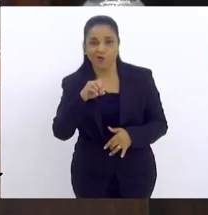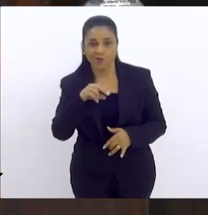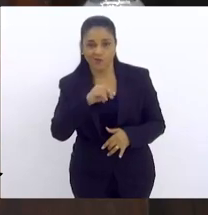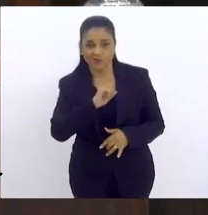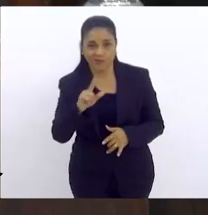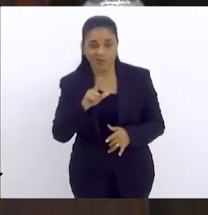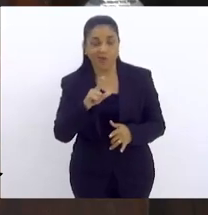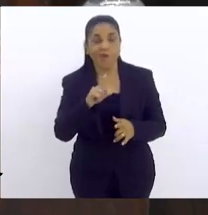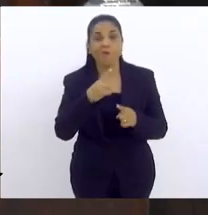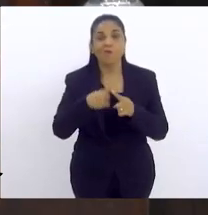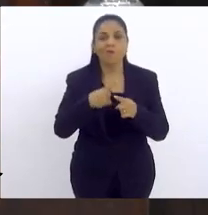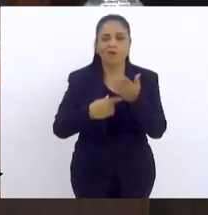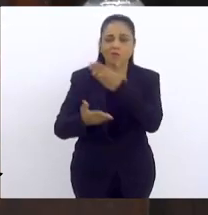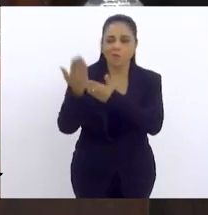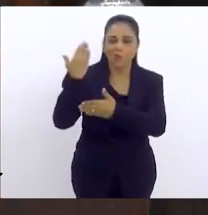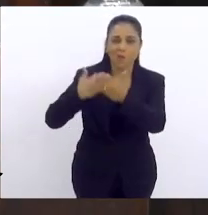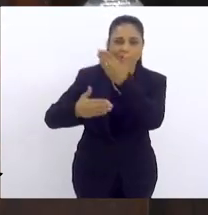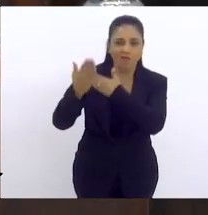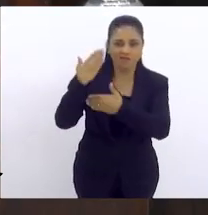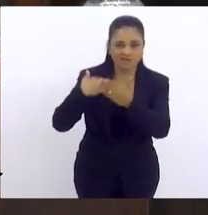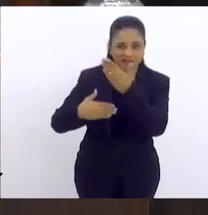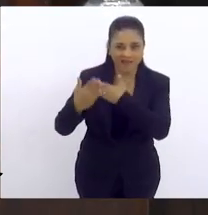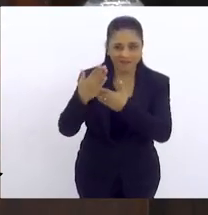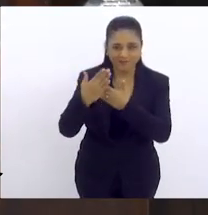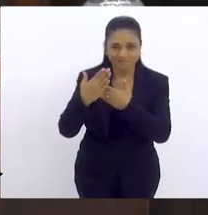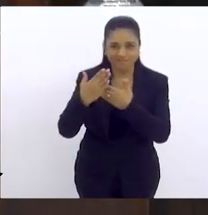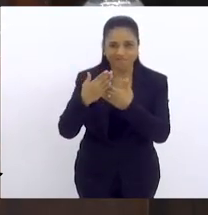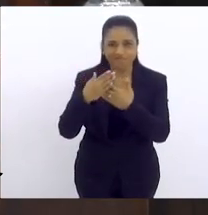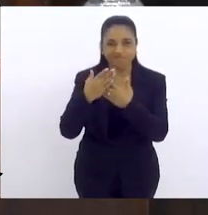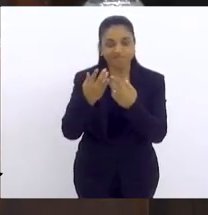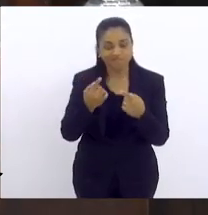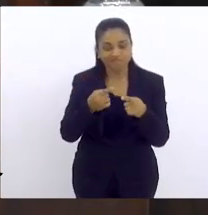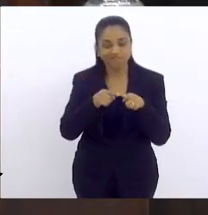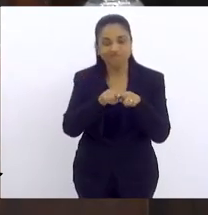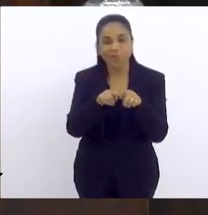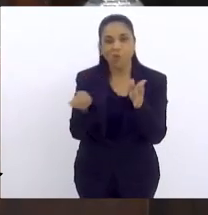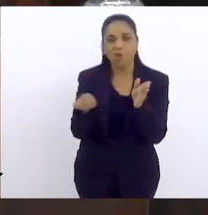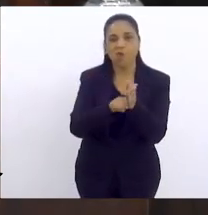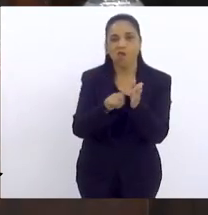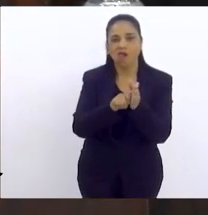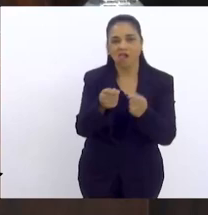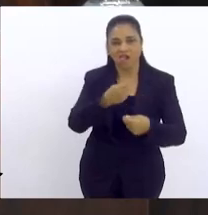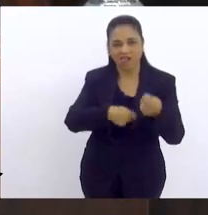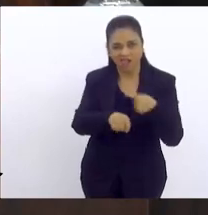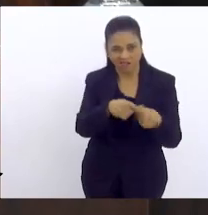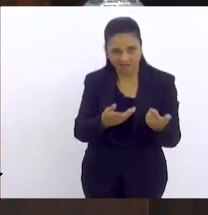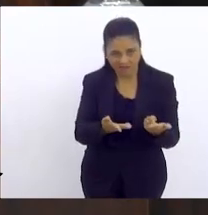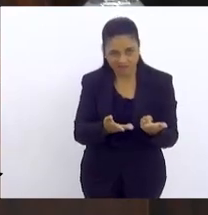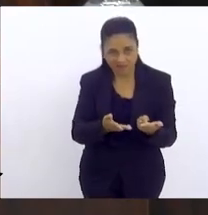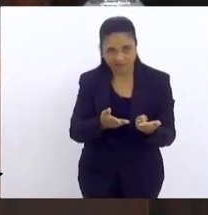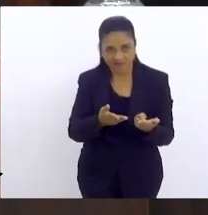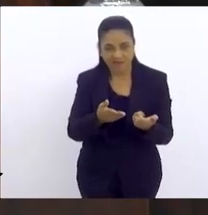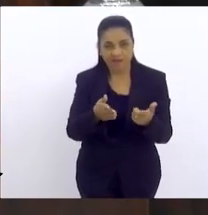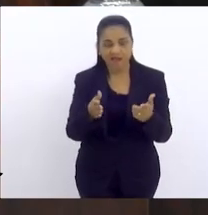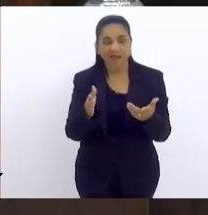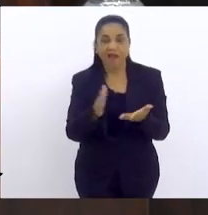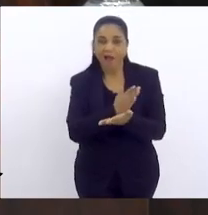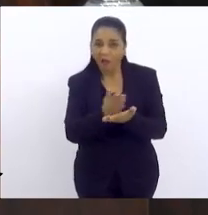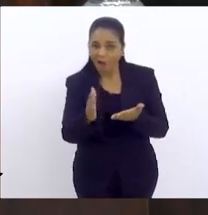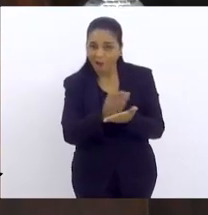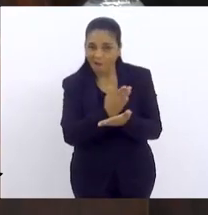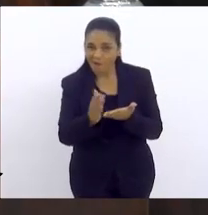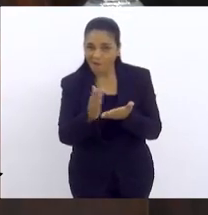comandos que passaram passado que se Venderam por tráfico Essa é a realidade por alguns comandos tiveram um acordo com tráfico